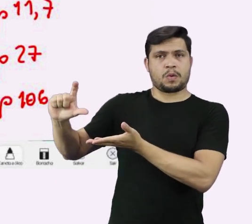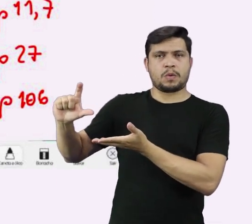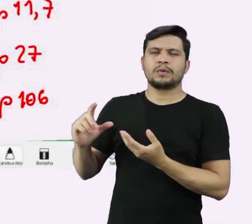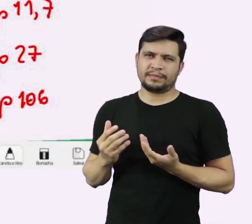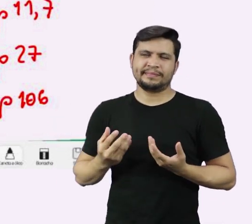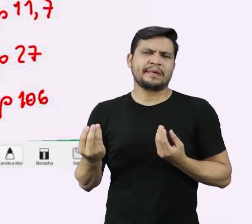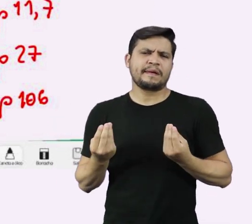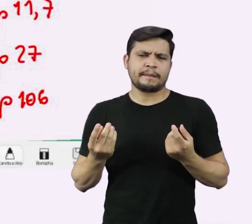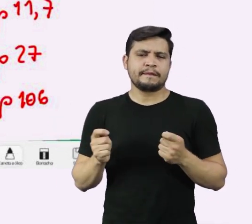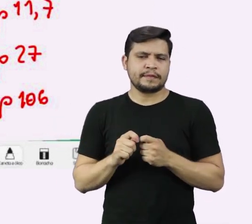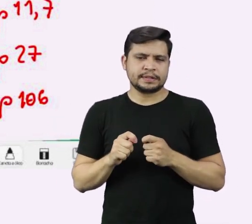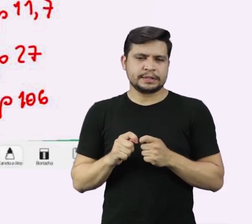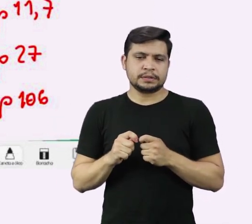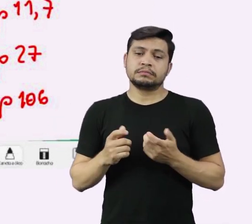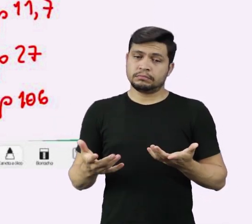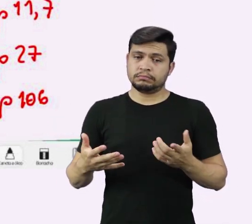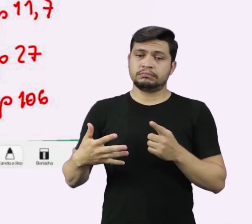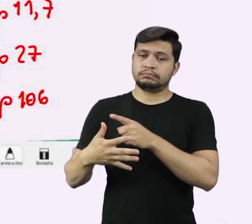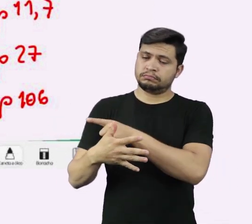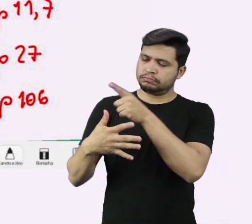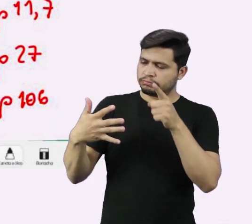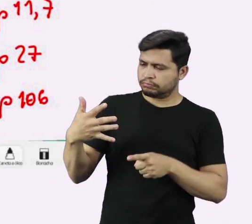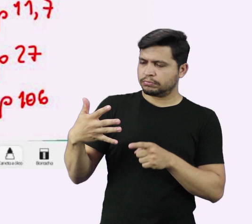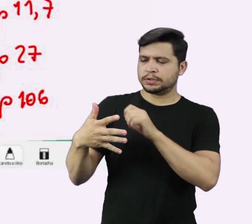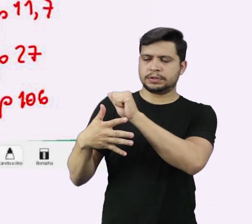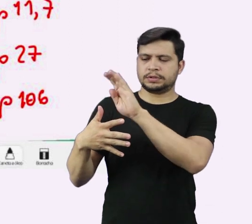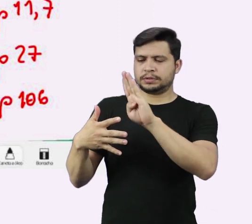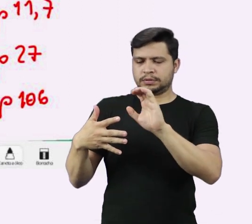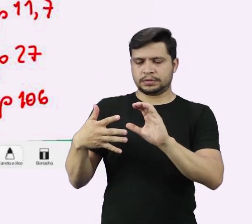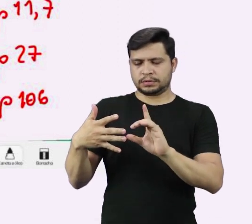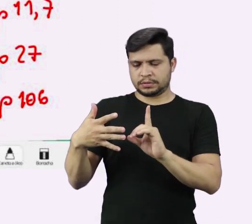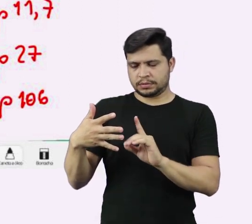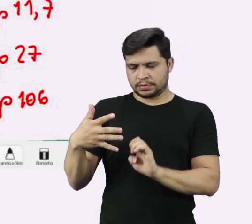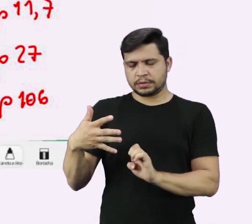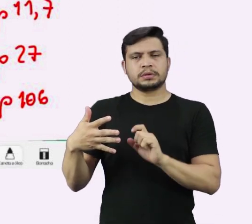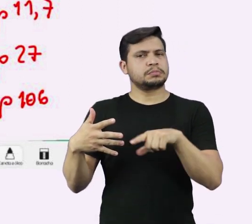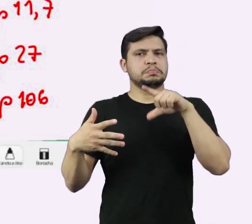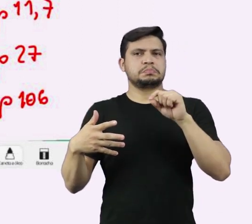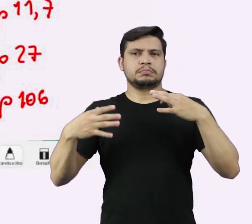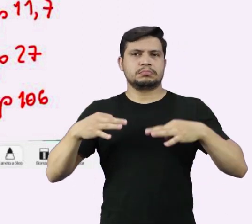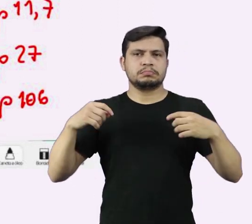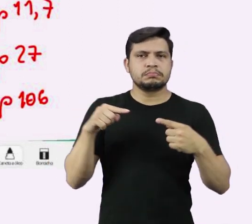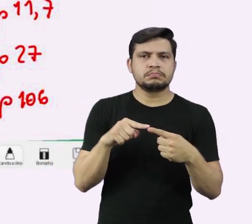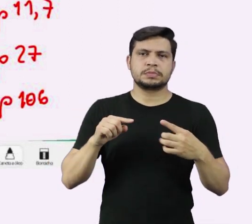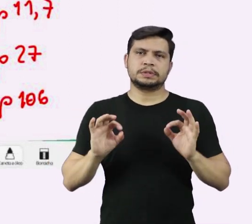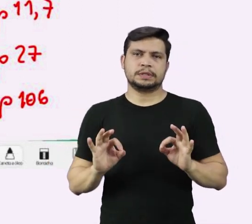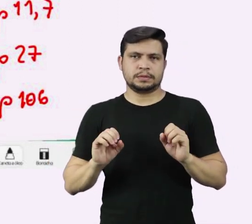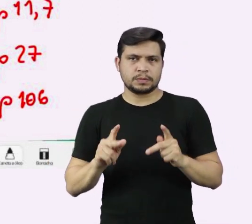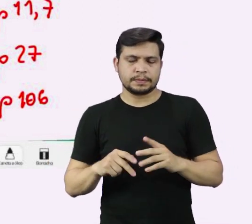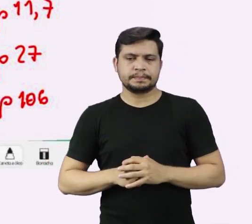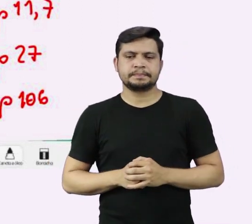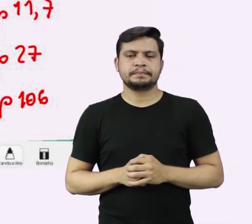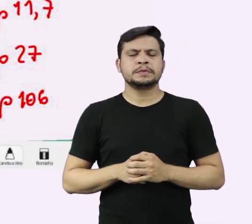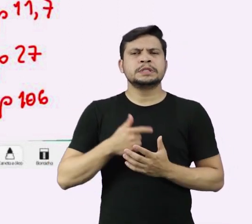fazer a escala. Quem é que é menor, no caso, né? No caso seria o R2, então o R2 é o menor, vou começar a partir dele. Então no